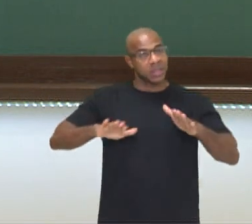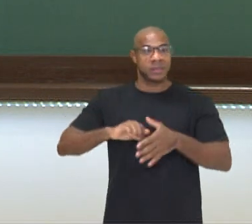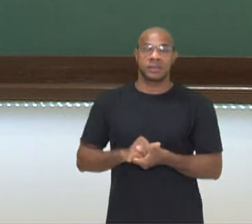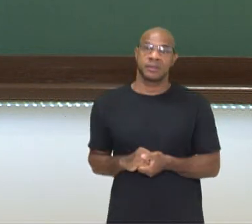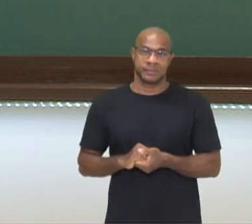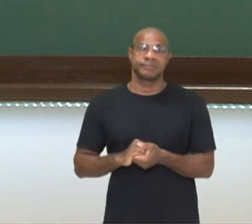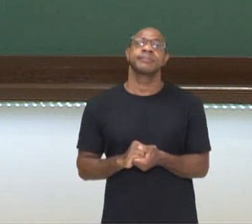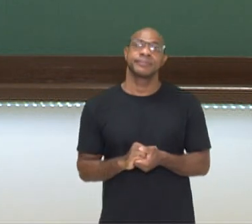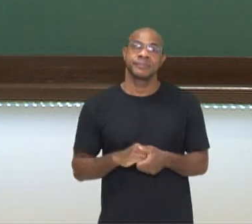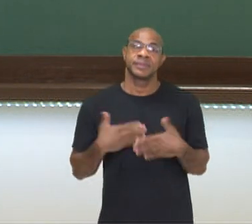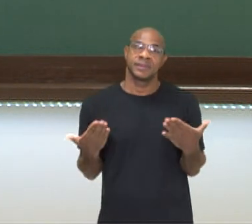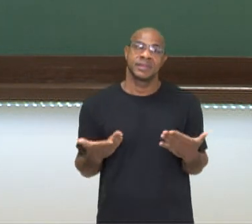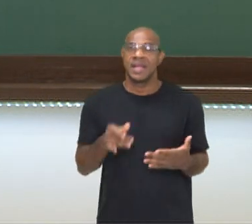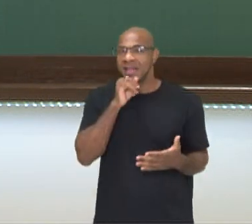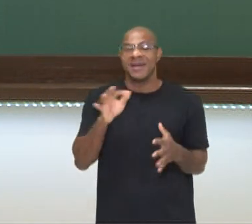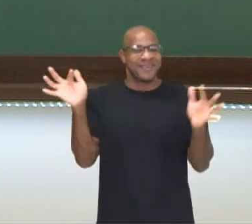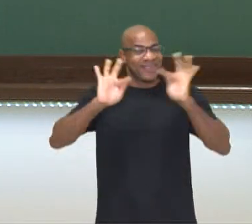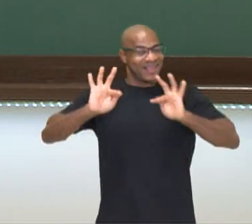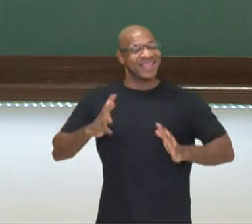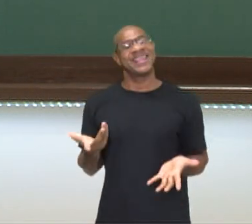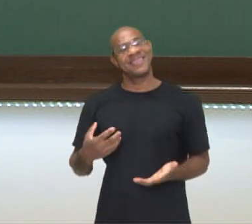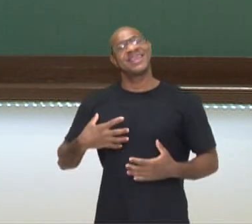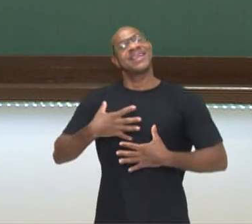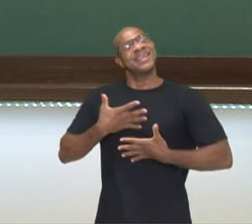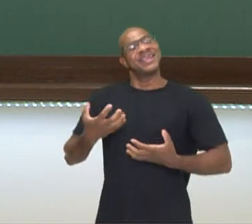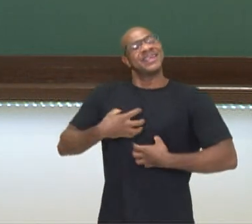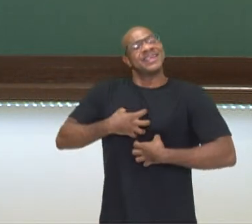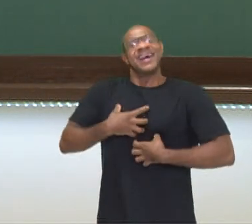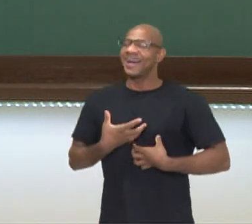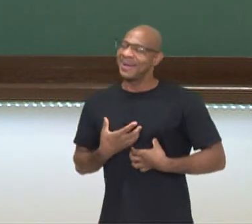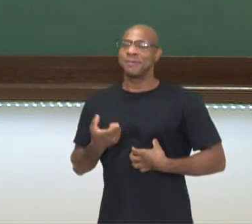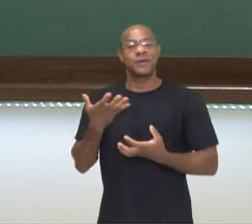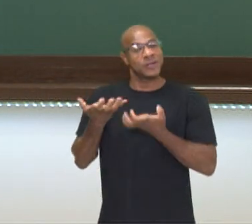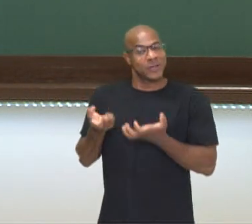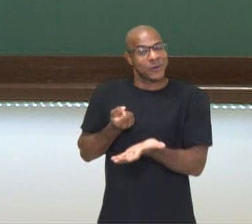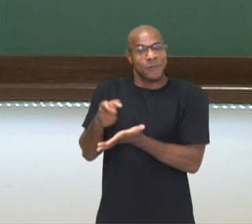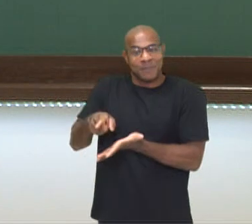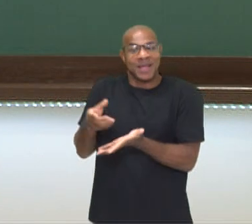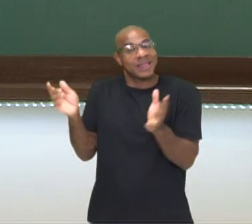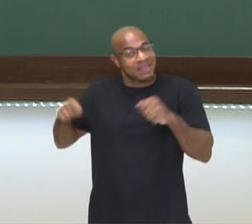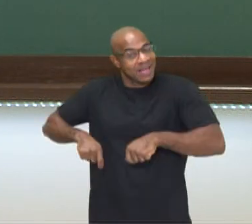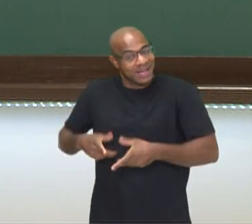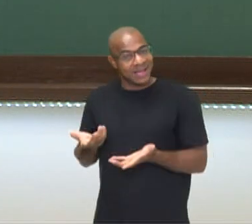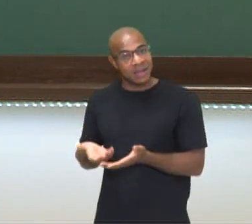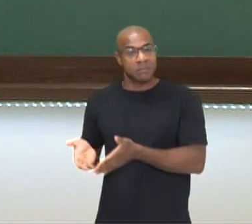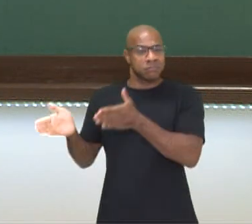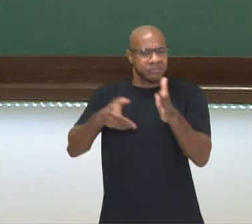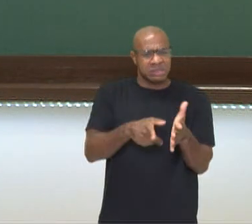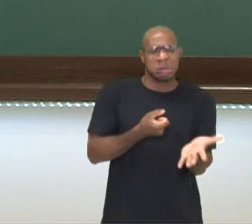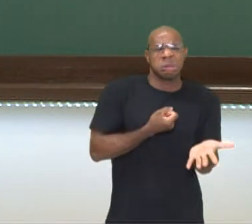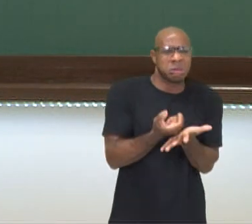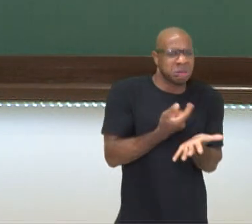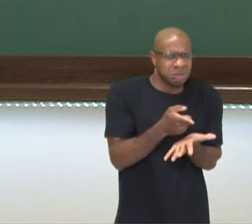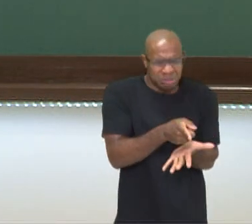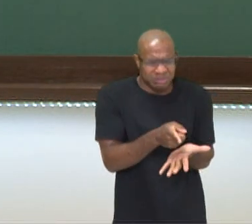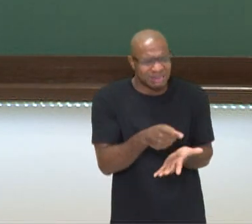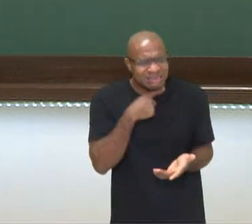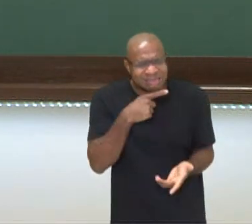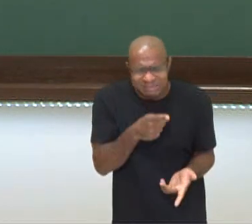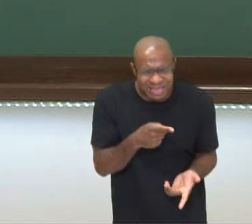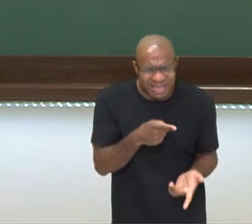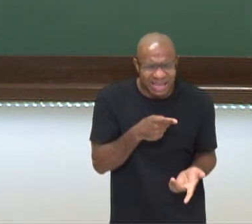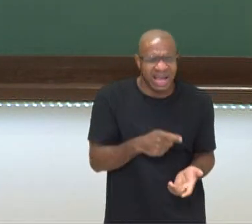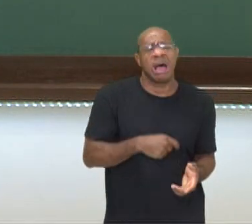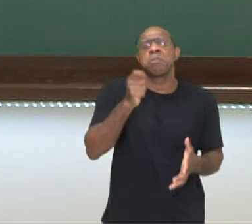Consequência positiva, estou feliz, adquiri o produto que eu queria, né? Agora, será que depois não vai ser complicado para pagar? Então,